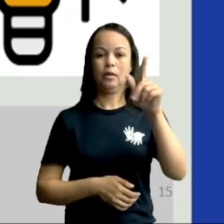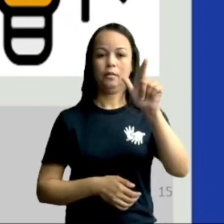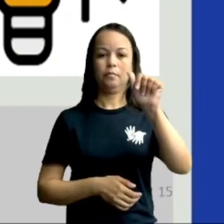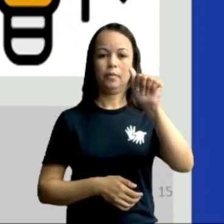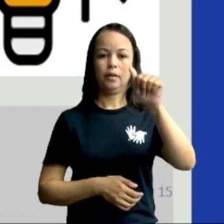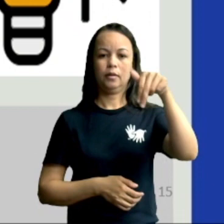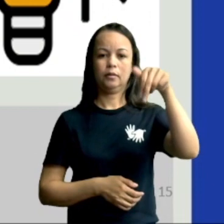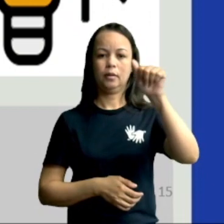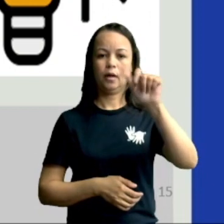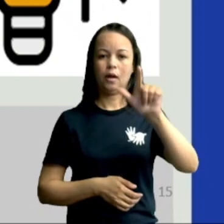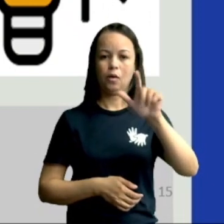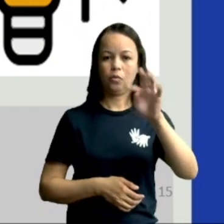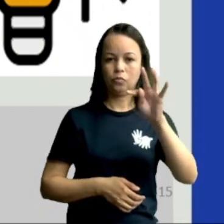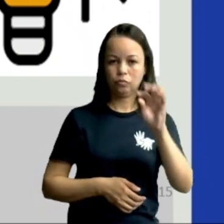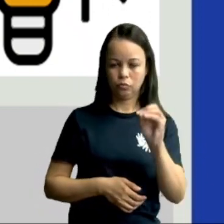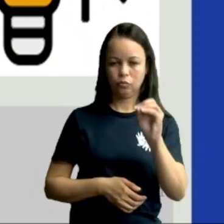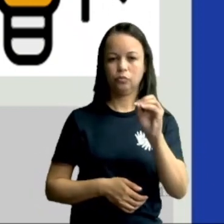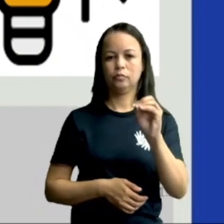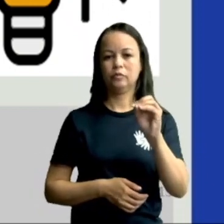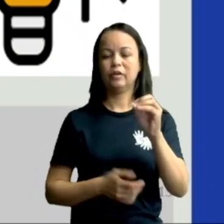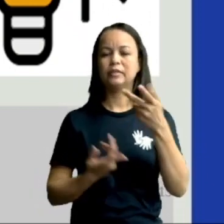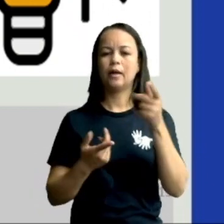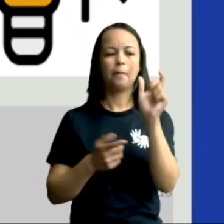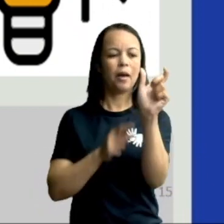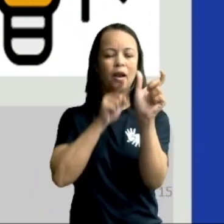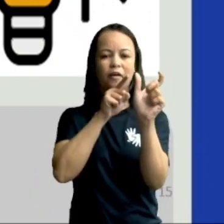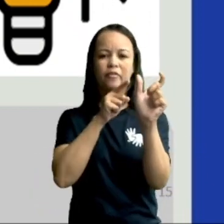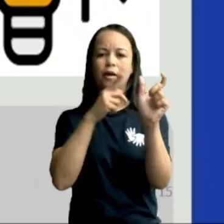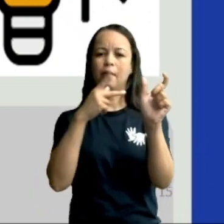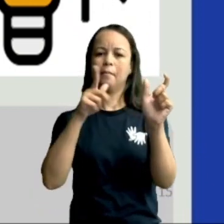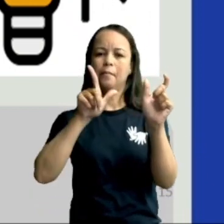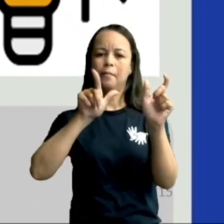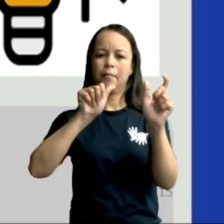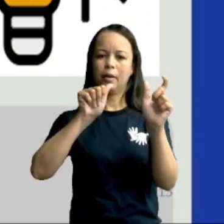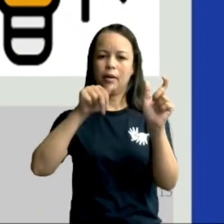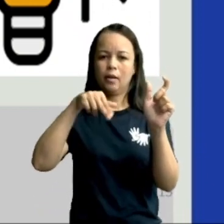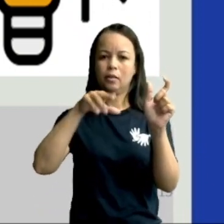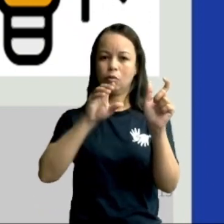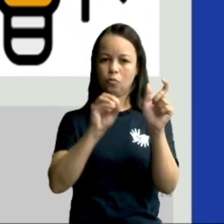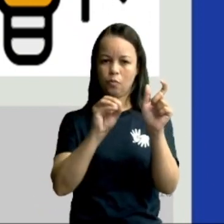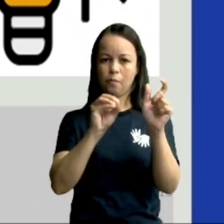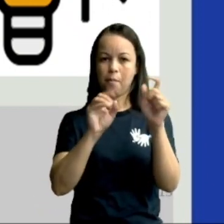planalto, né? Vai ser a palavra plano mais alto.